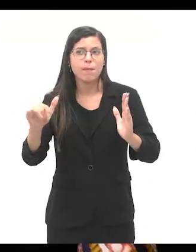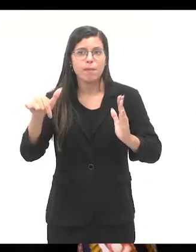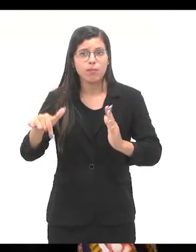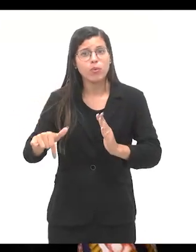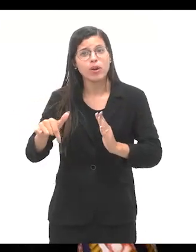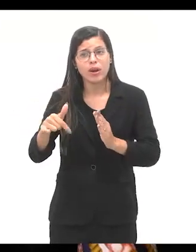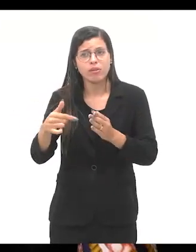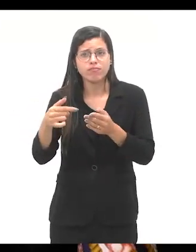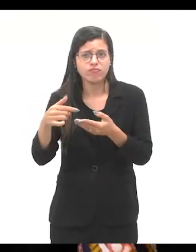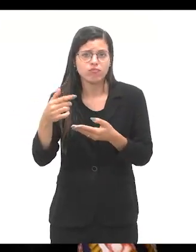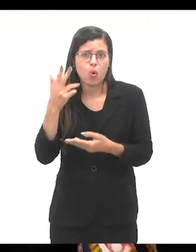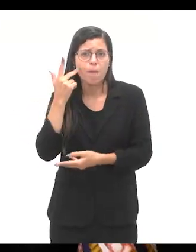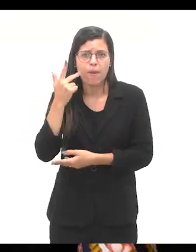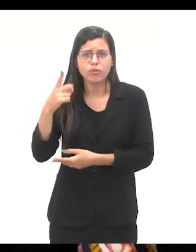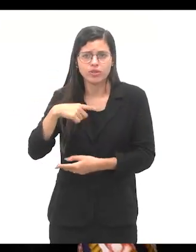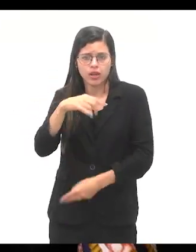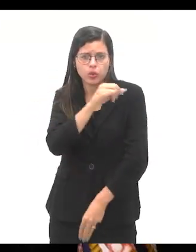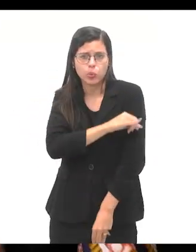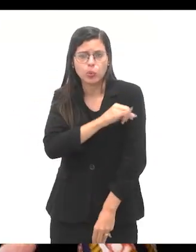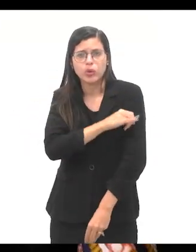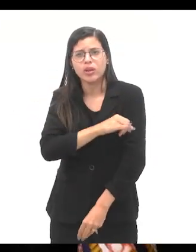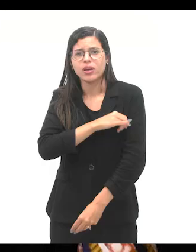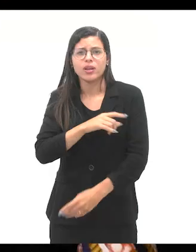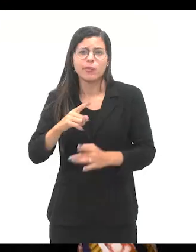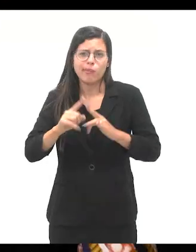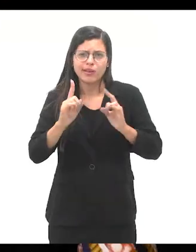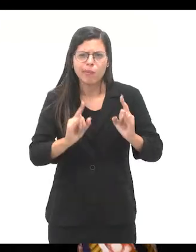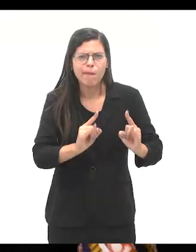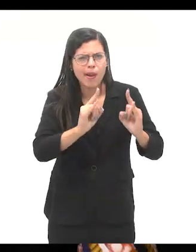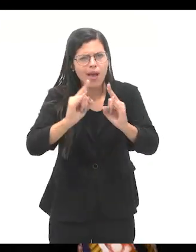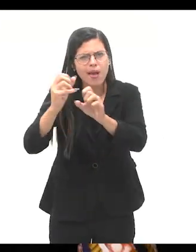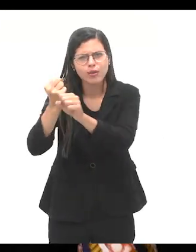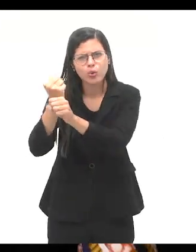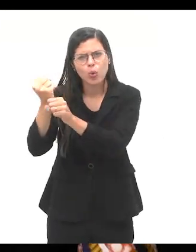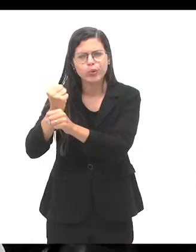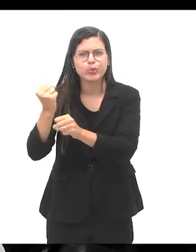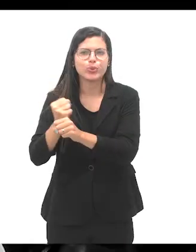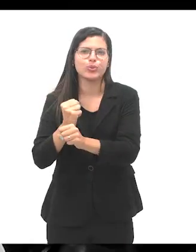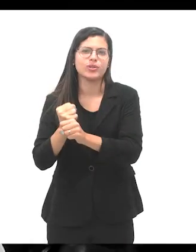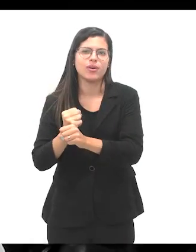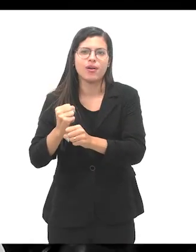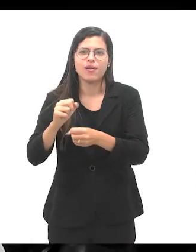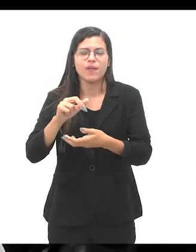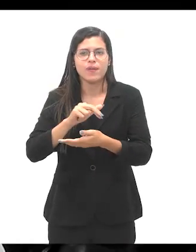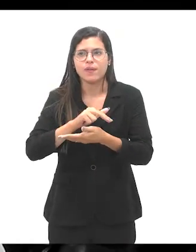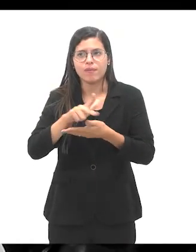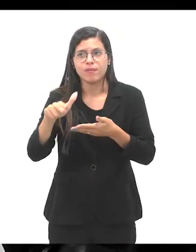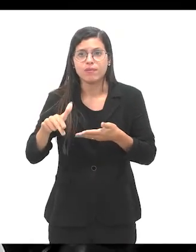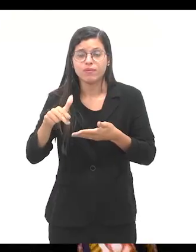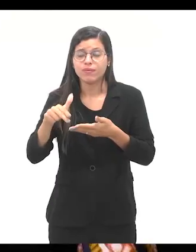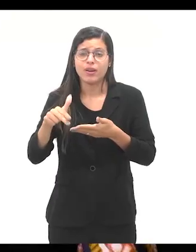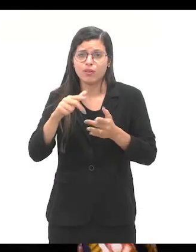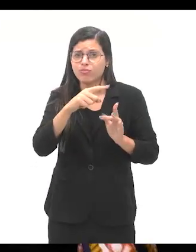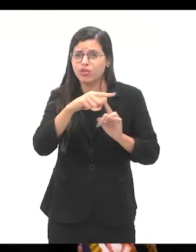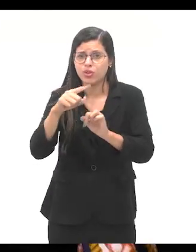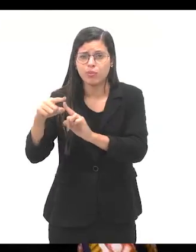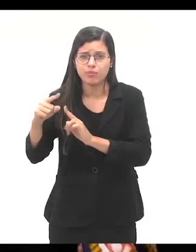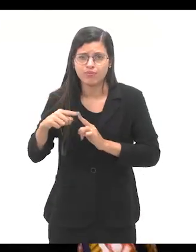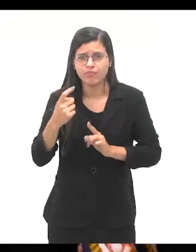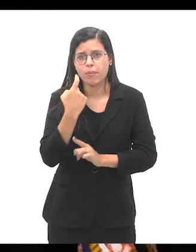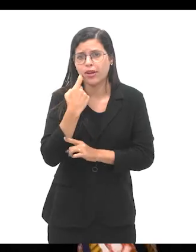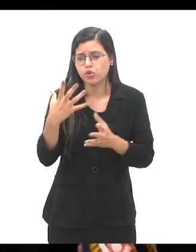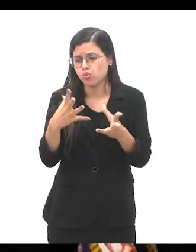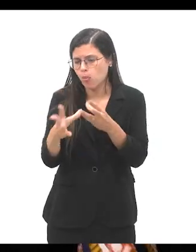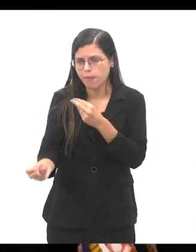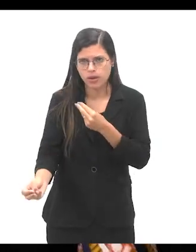de Baixada do estado do Rio de Janeiro, e com especulação imobiliária, né, etc., várias populações simplesmente